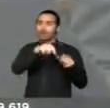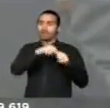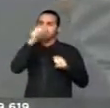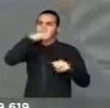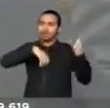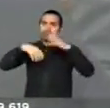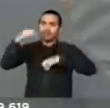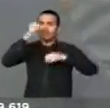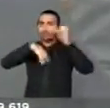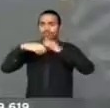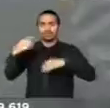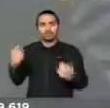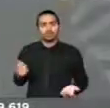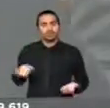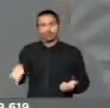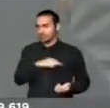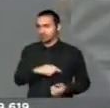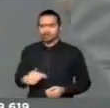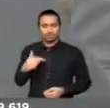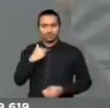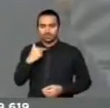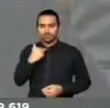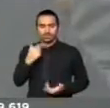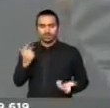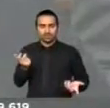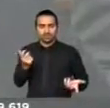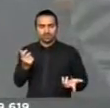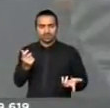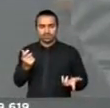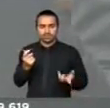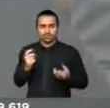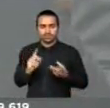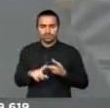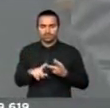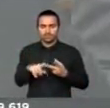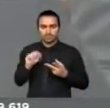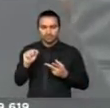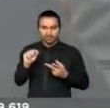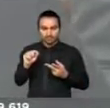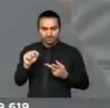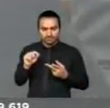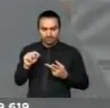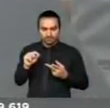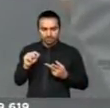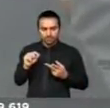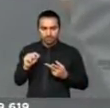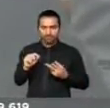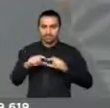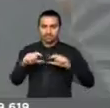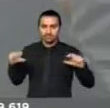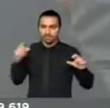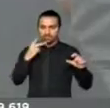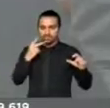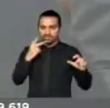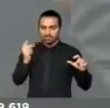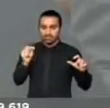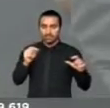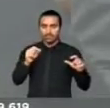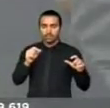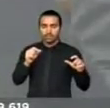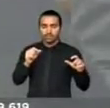Lamentavelmente, nós não podemos viver com Procarda, the king can do no wrong, the king can do no wrong,